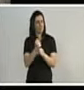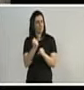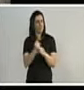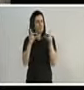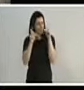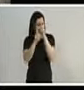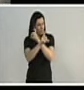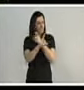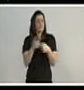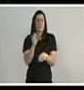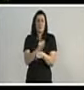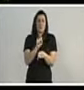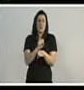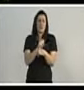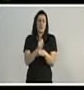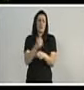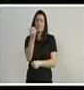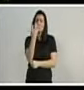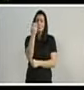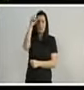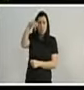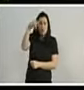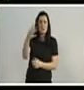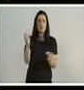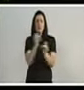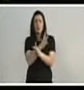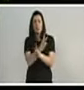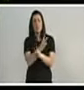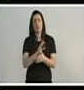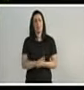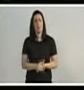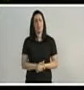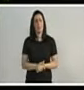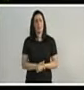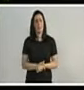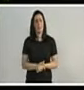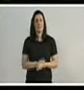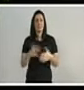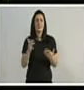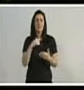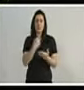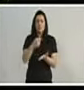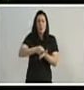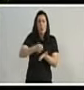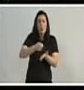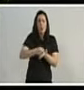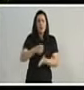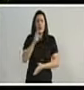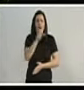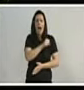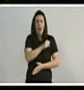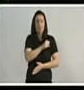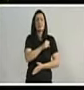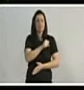aguardando a sinalização e iluminação a conclusão não é a gente tá é enfim cobrando que de uma vez por todas